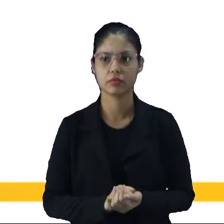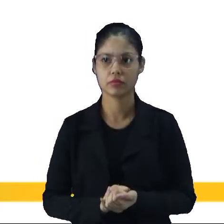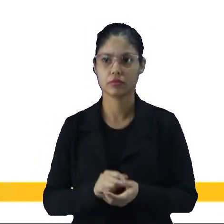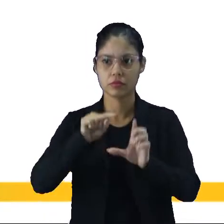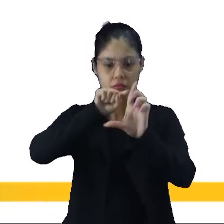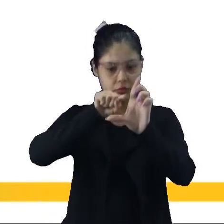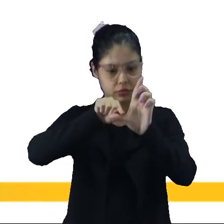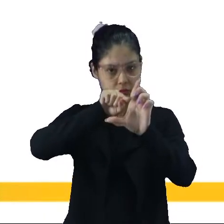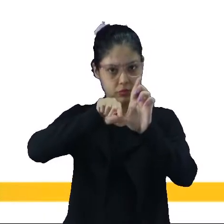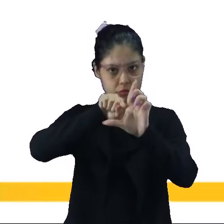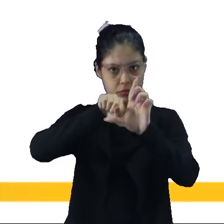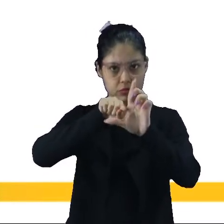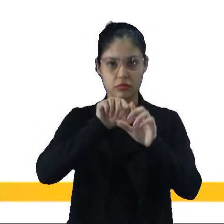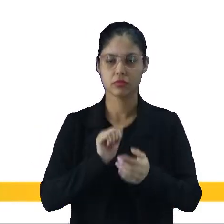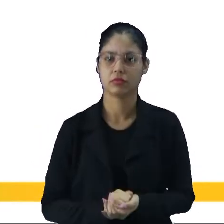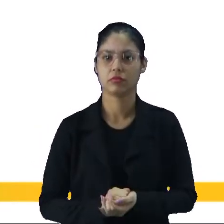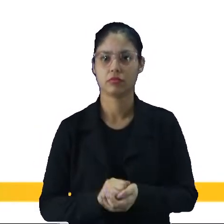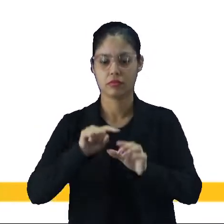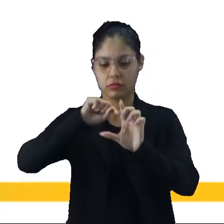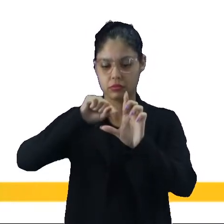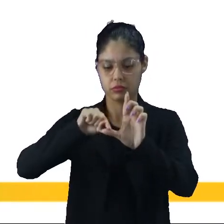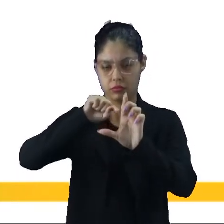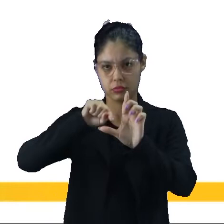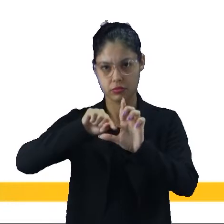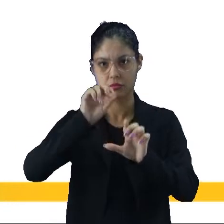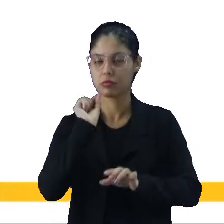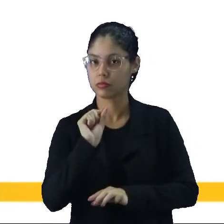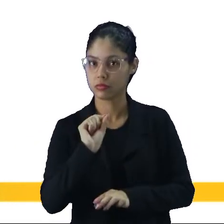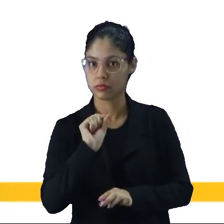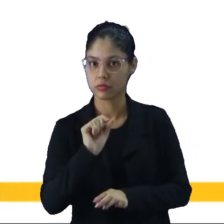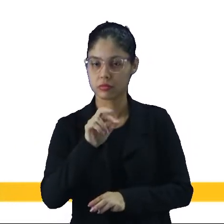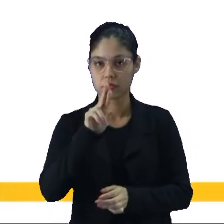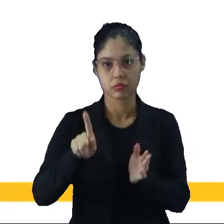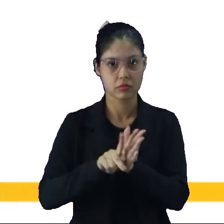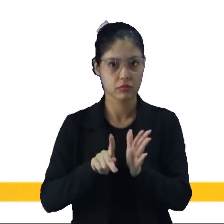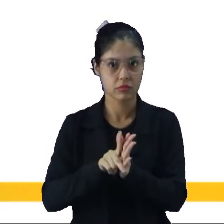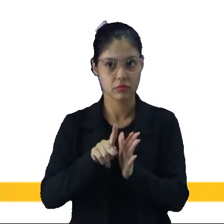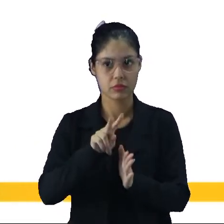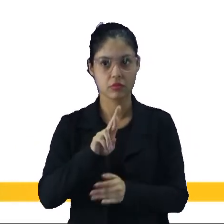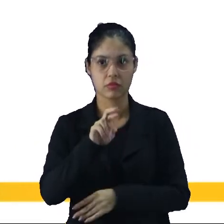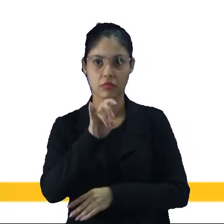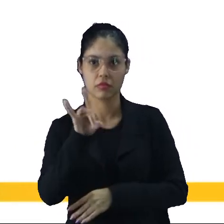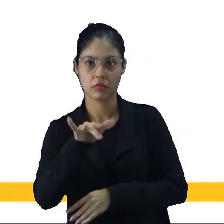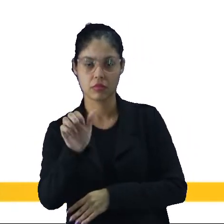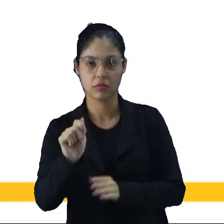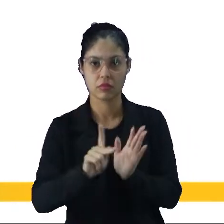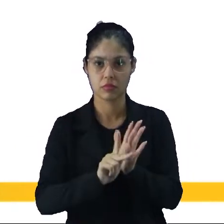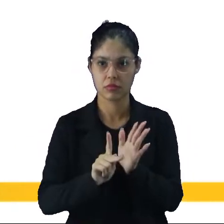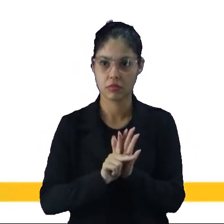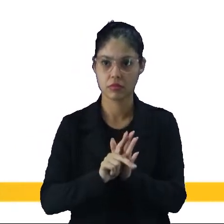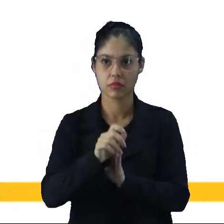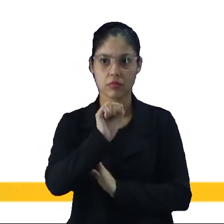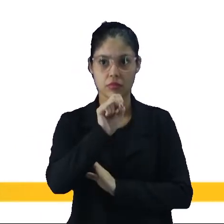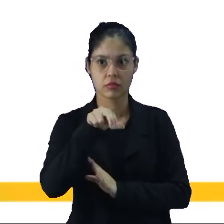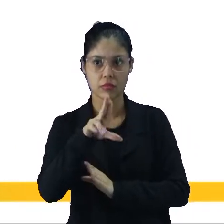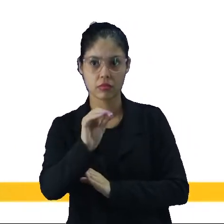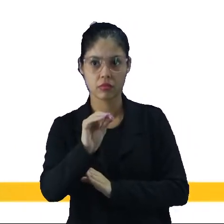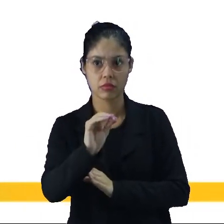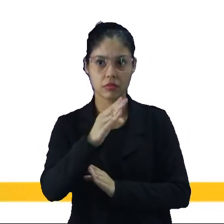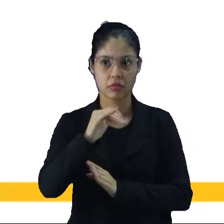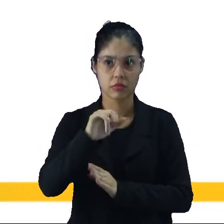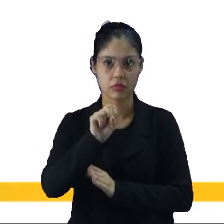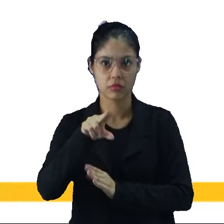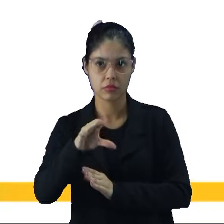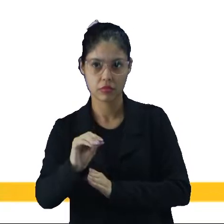ângulo, correto? E esse ângulo em relação da razão trigonométrica correspondente, que pode ser seno, cosseno